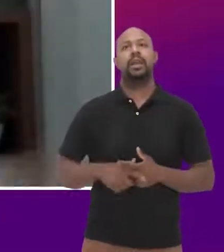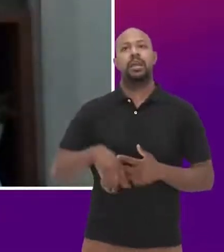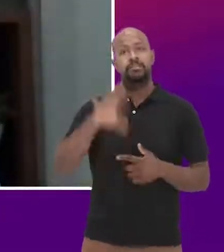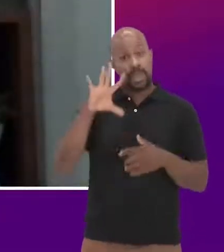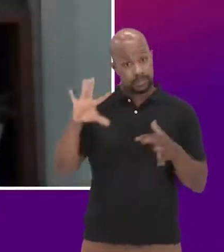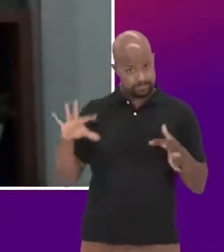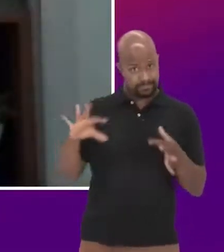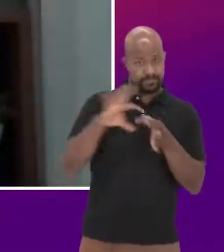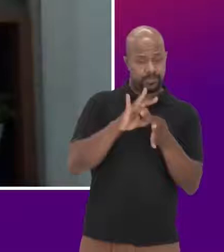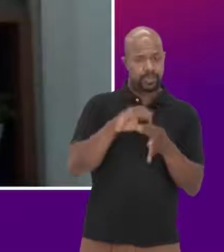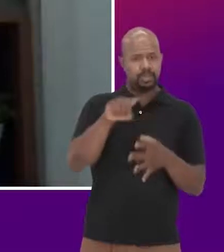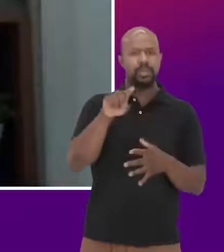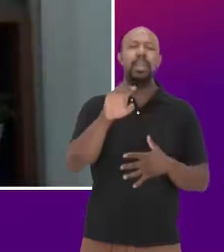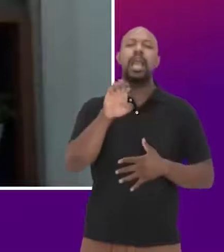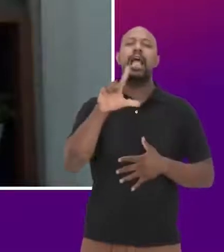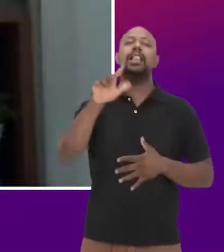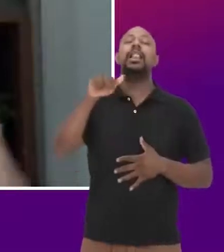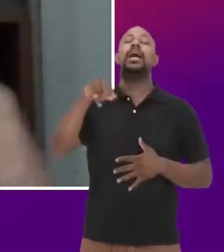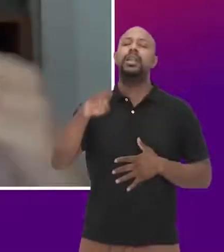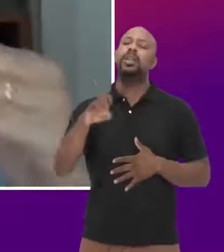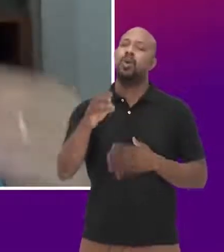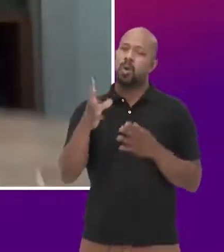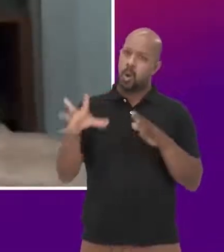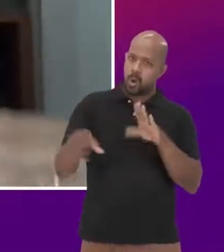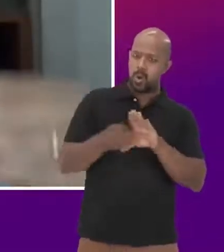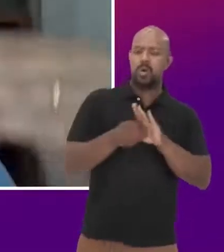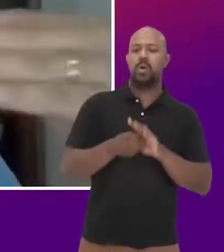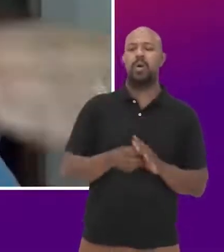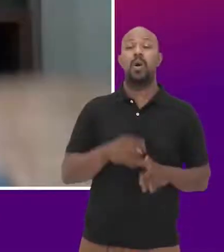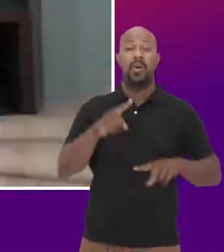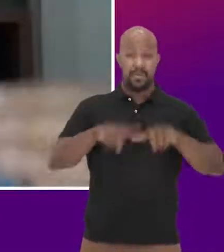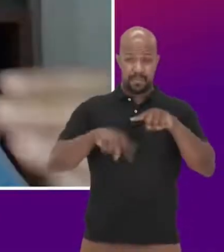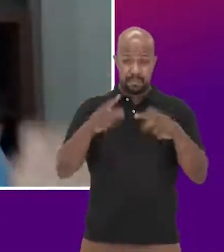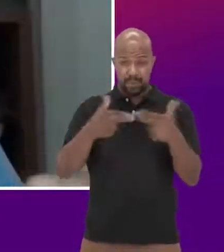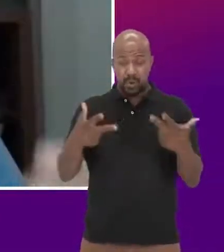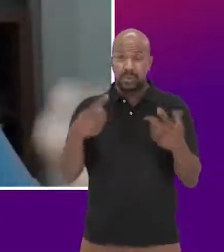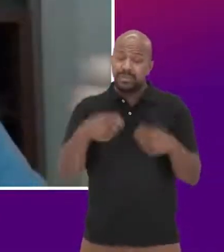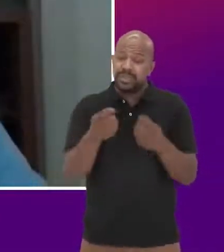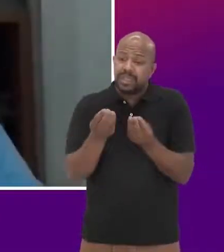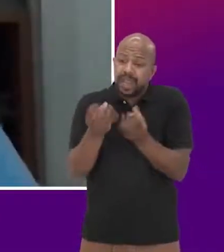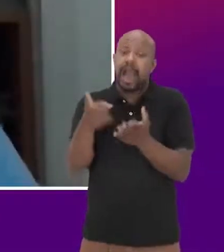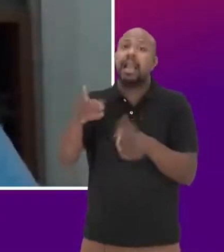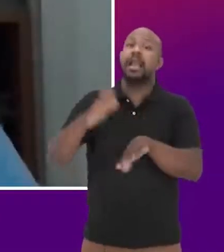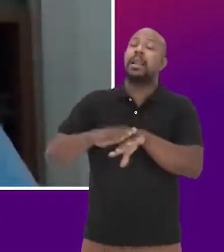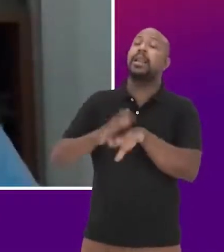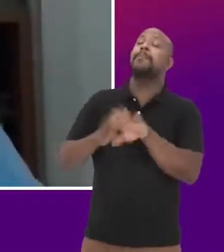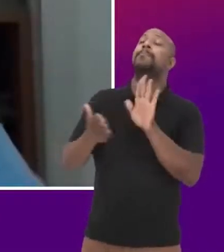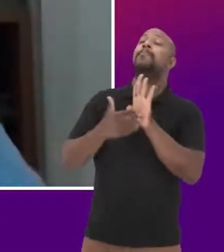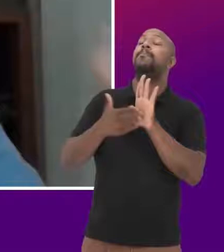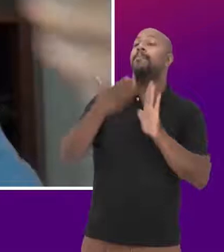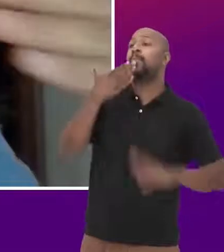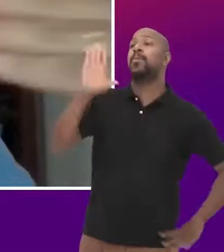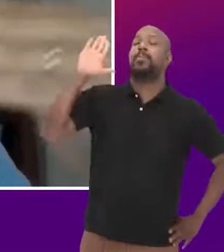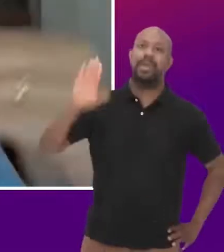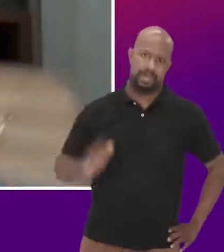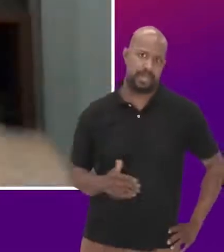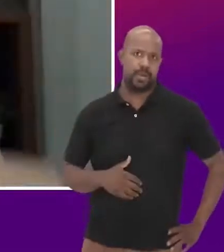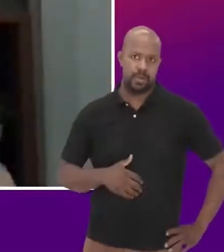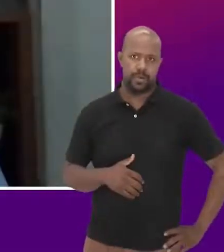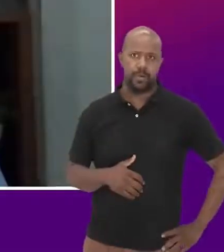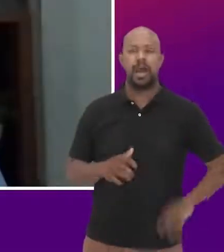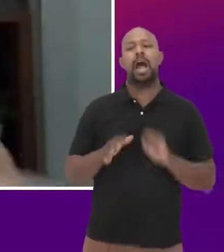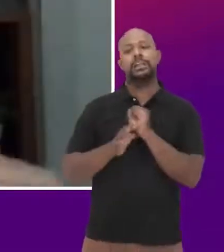mais um gancho do que a Elaine colocou. O produto tem que entregar aquilo que ele prometeu.